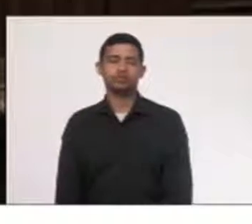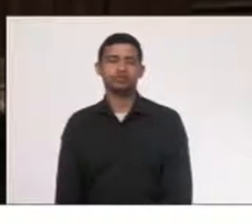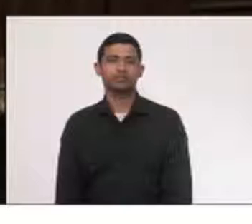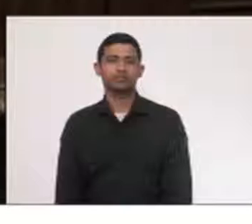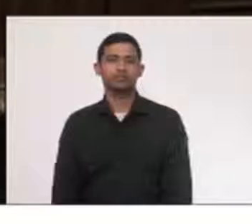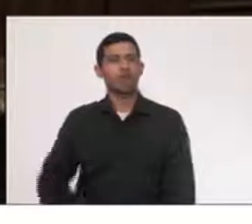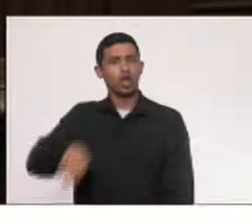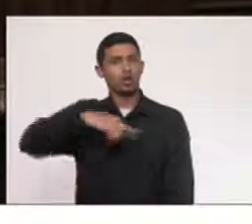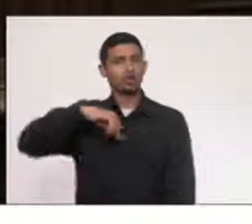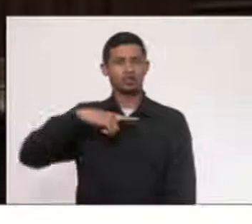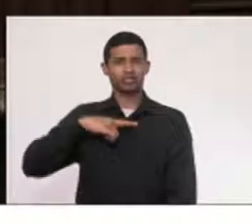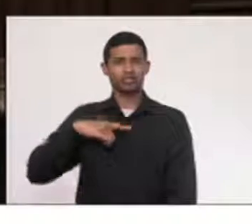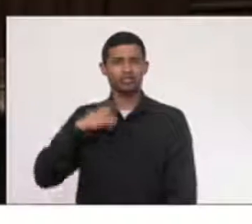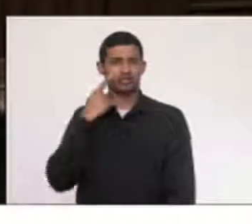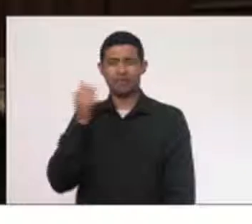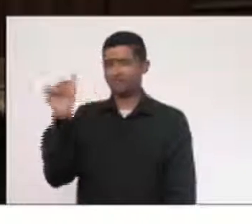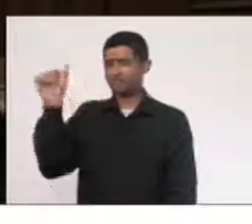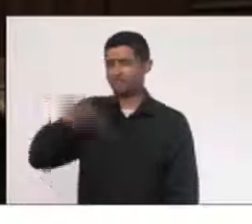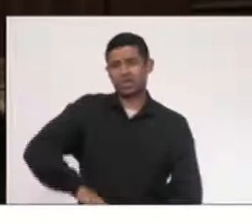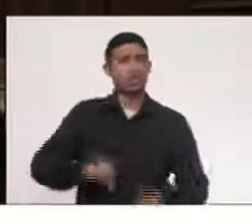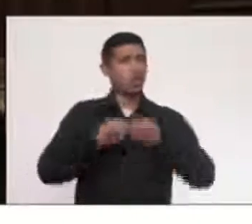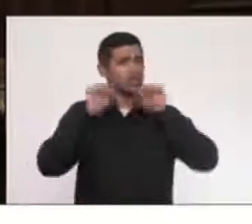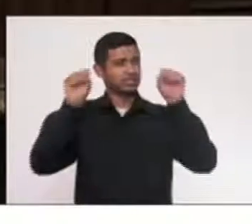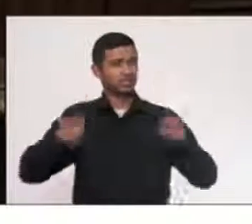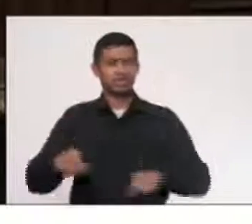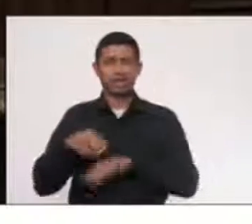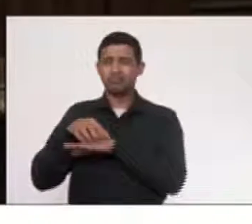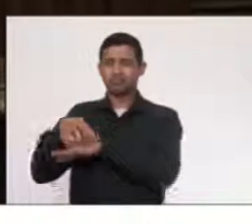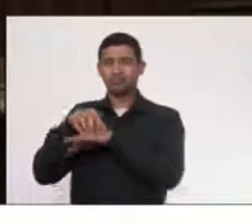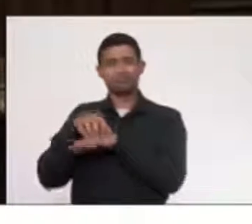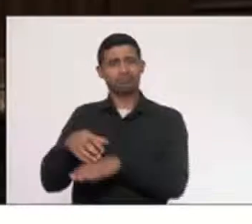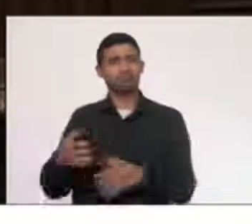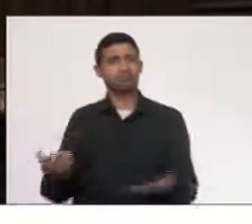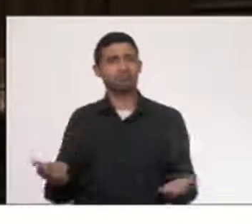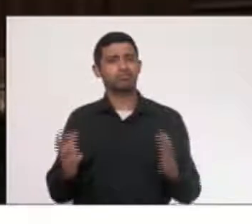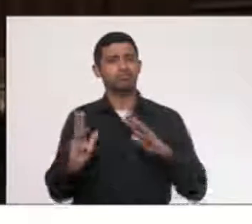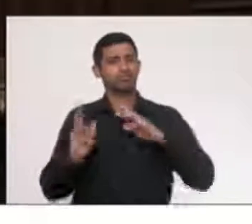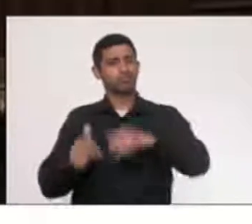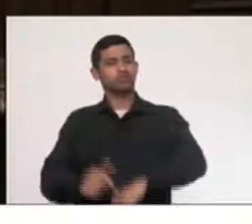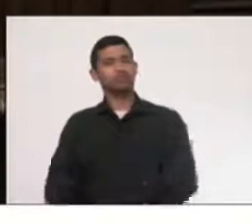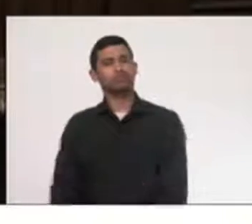Nós temos um dos piores sistemas de transporte.